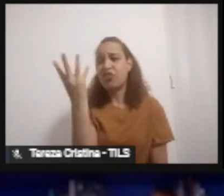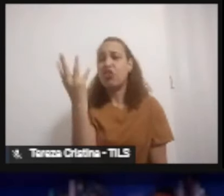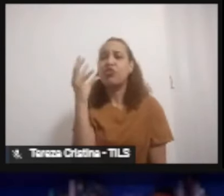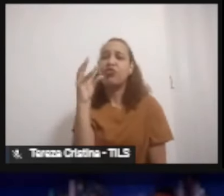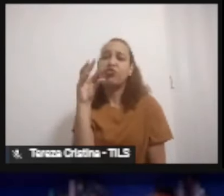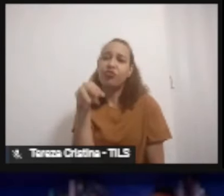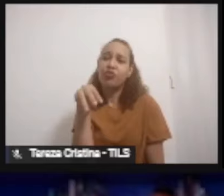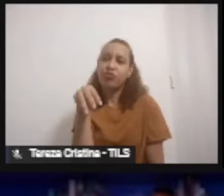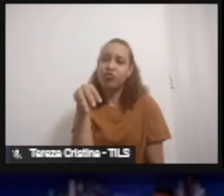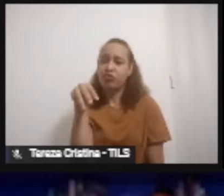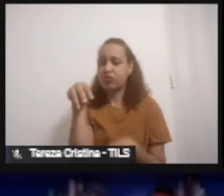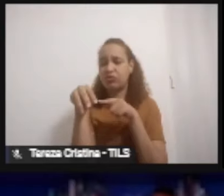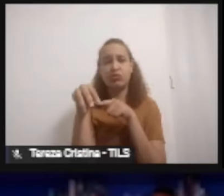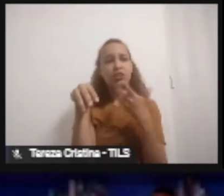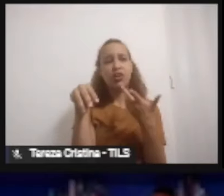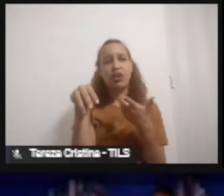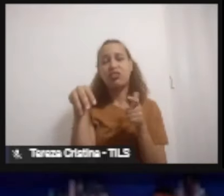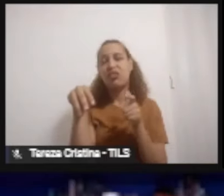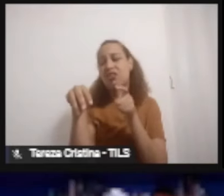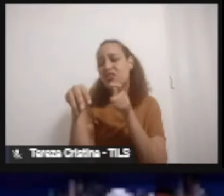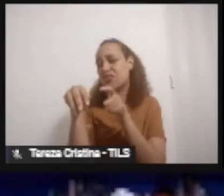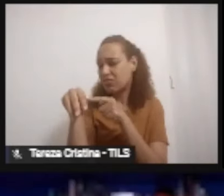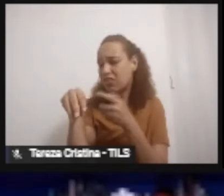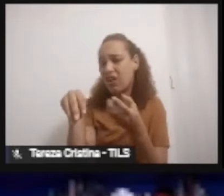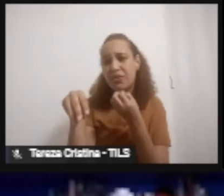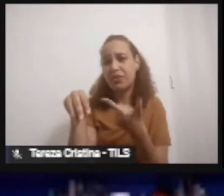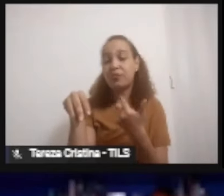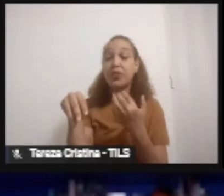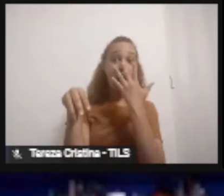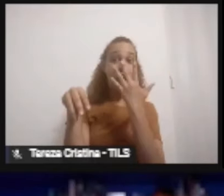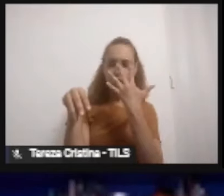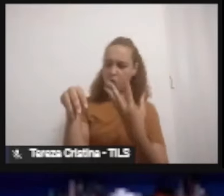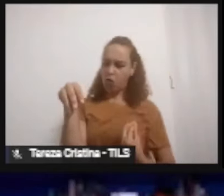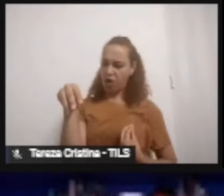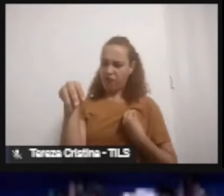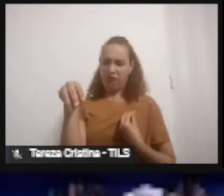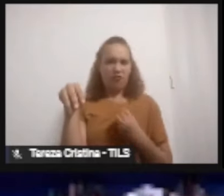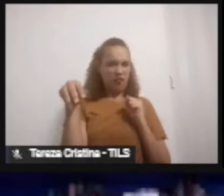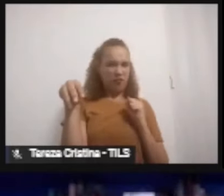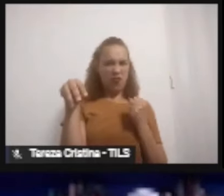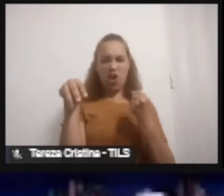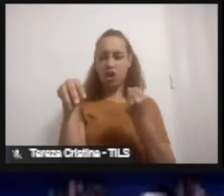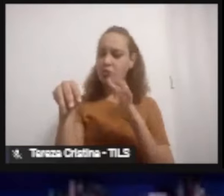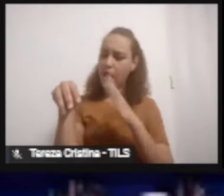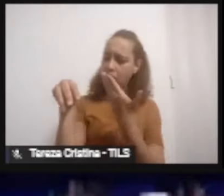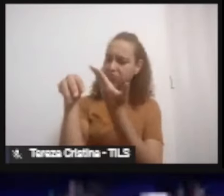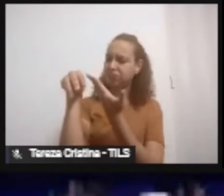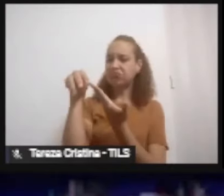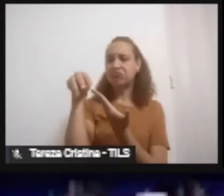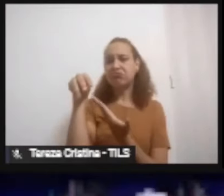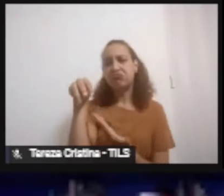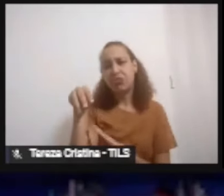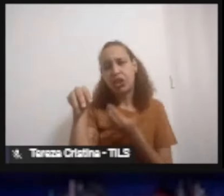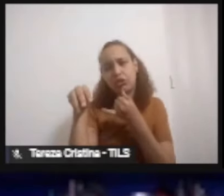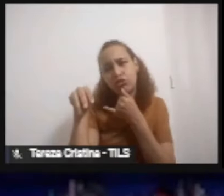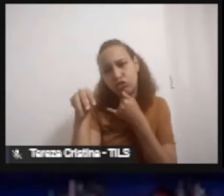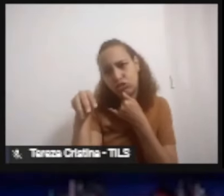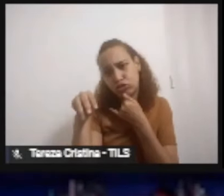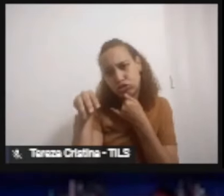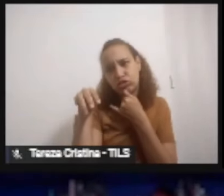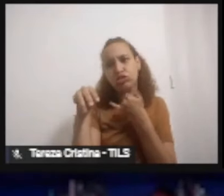está um lugar muito. Apesar das cores estarem vivas, a composição não está assim. É exatamente alegre. Então tem